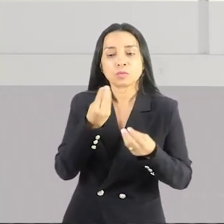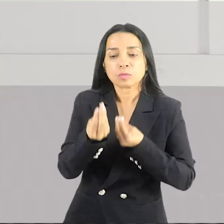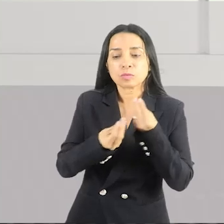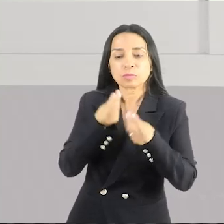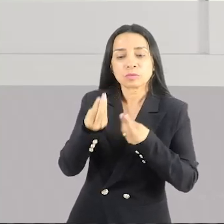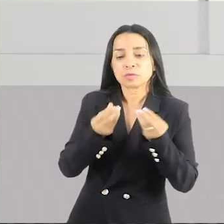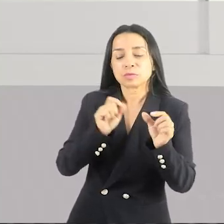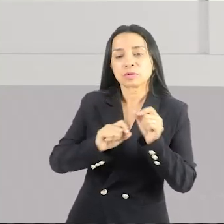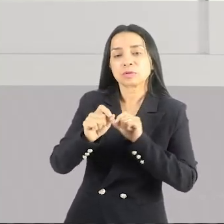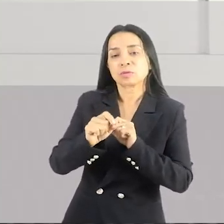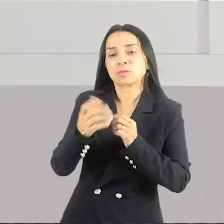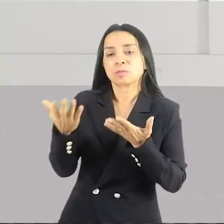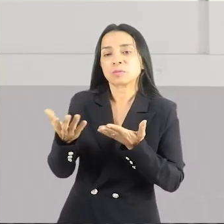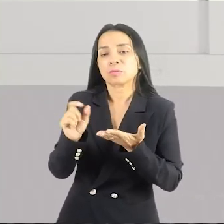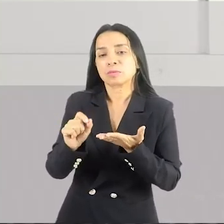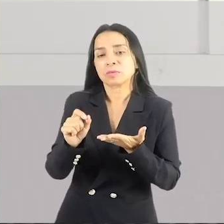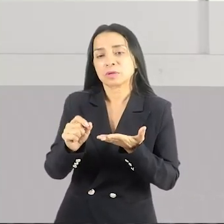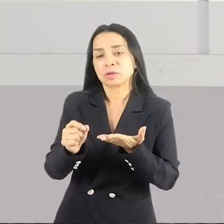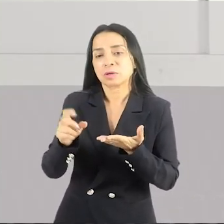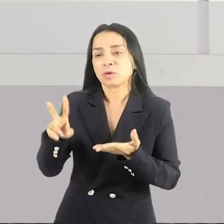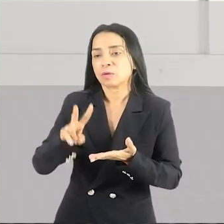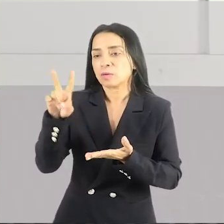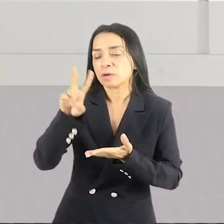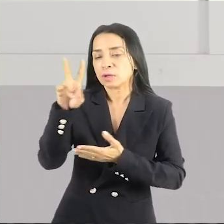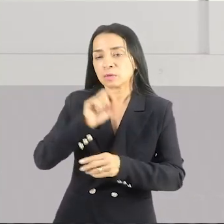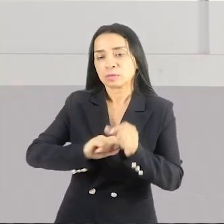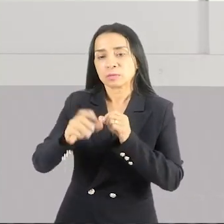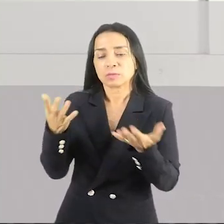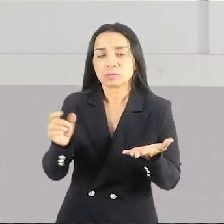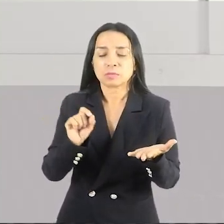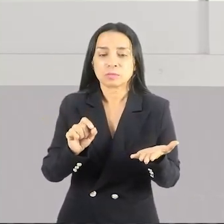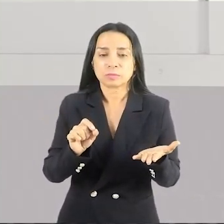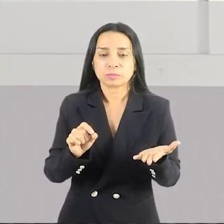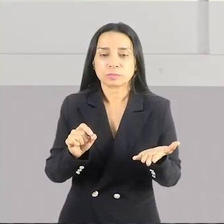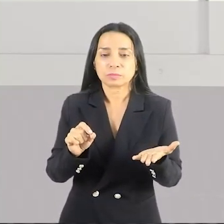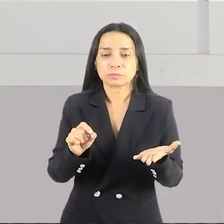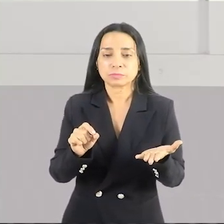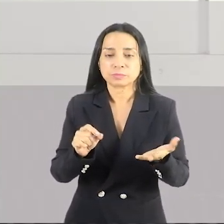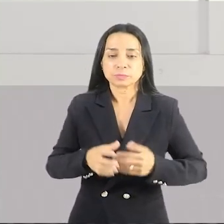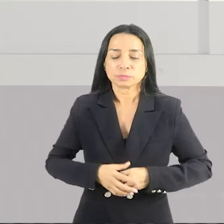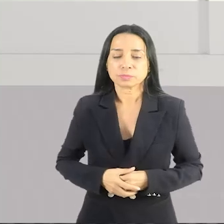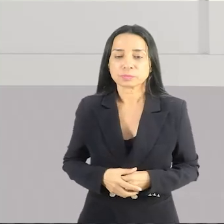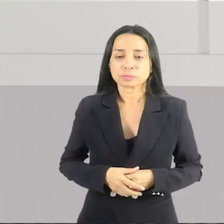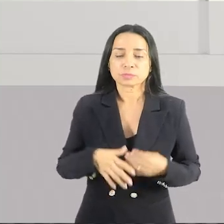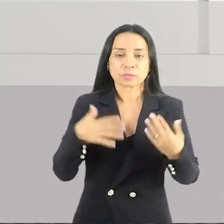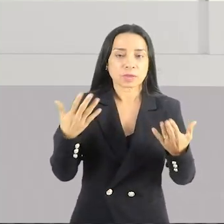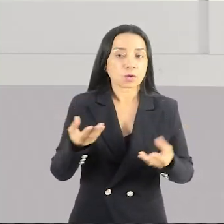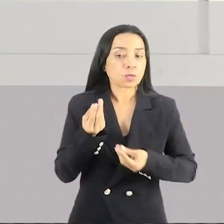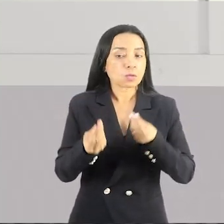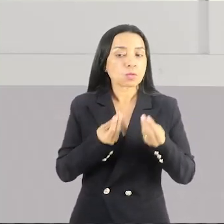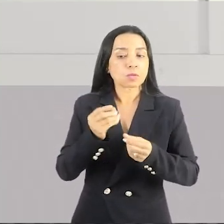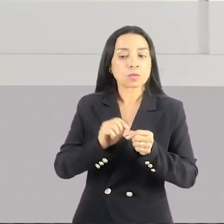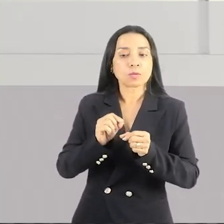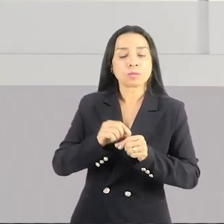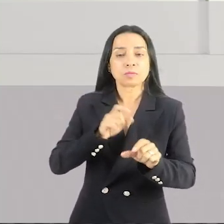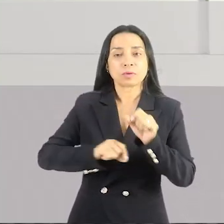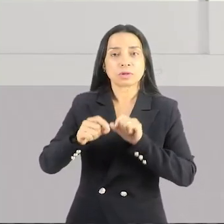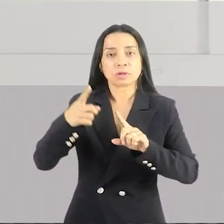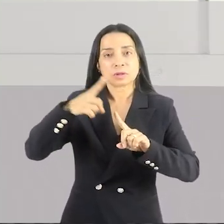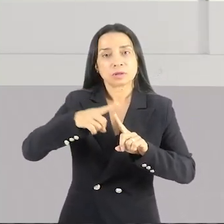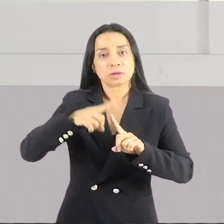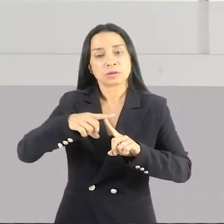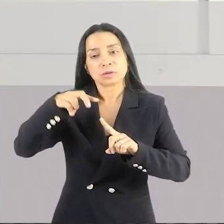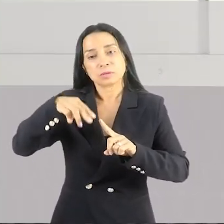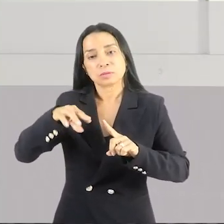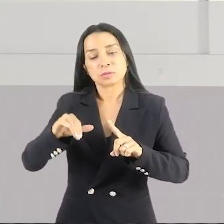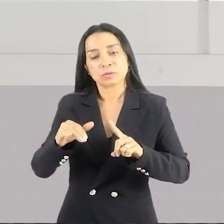peso. Essas 3 horas tem peso 5, 5 horas tem peso 10, certo? Então como é que eu faço esse tipo de média? Olha